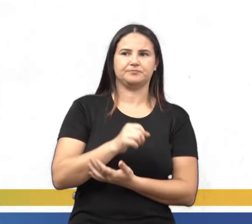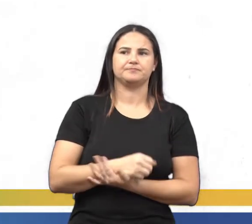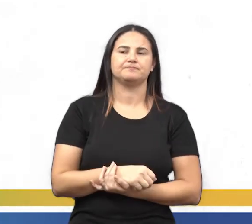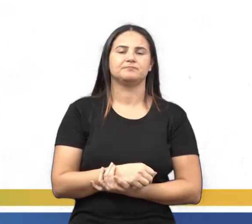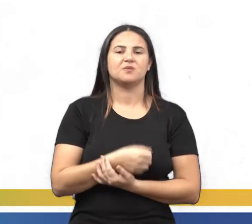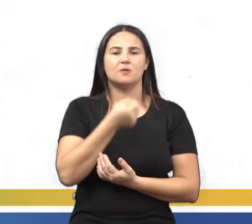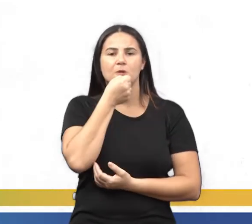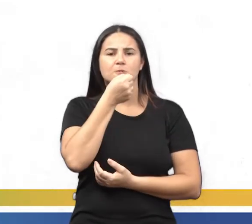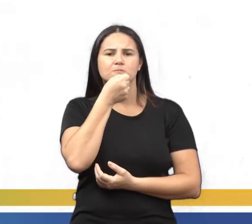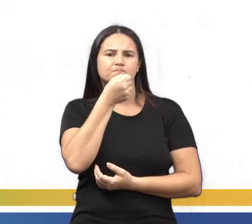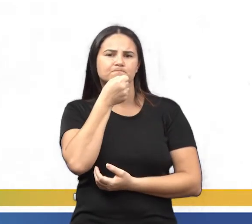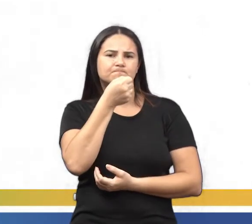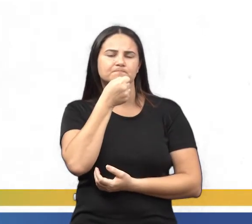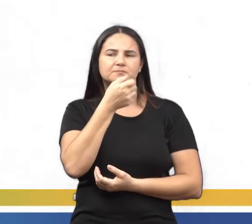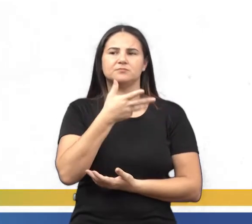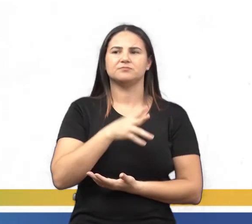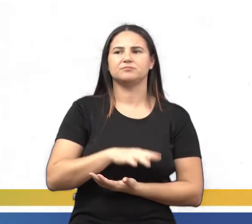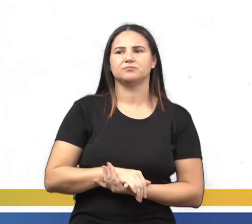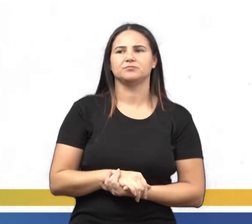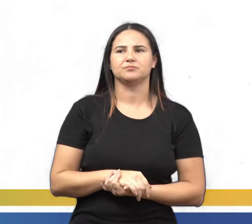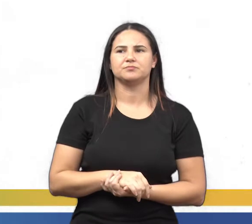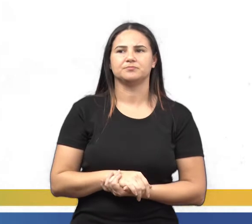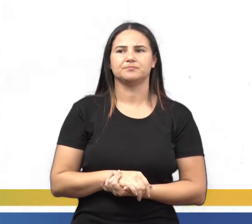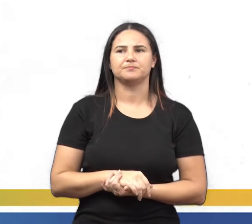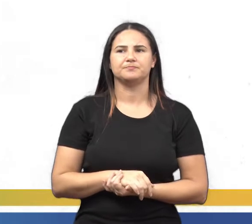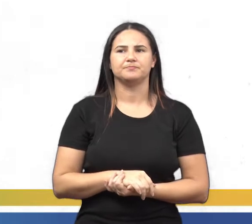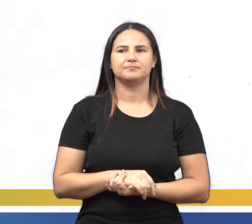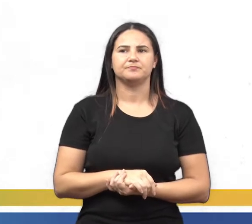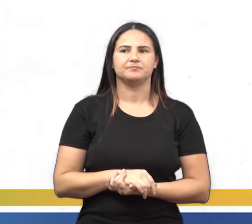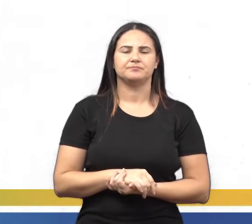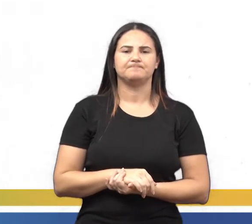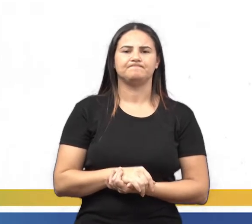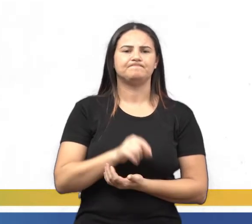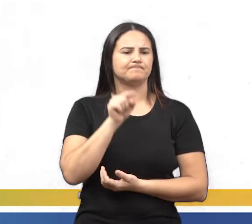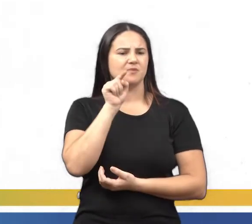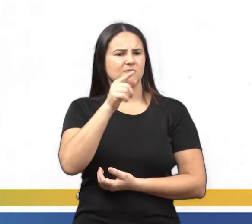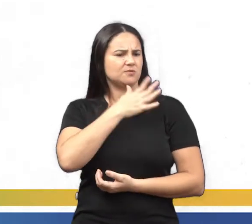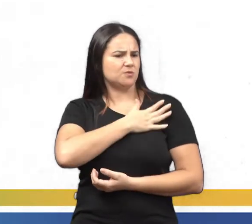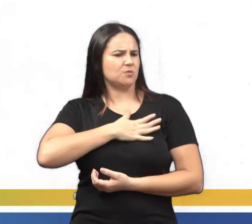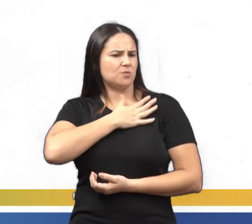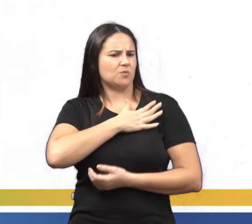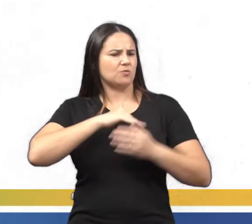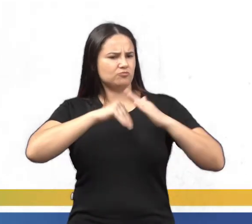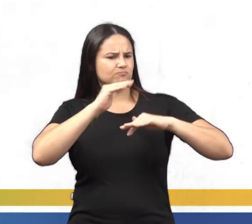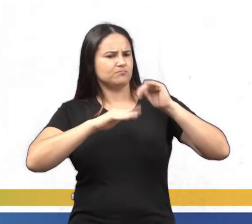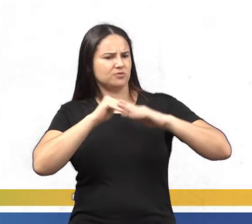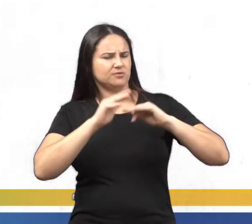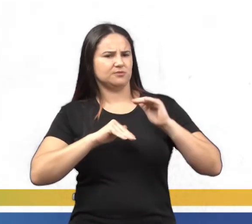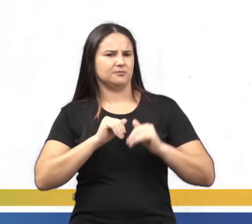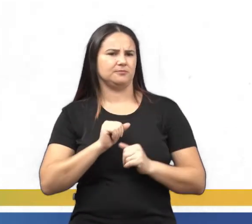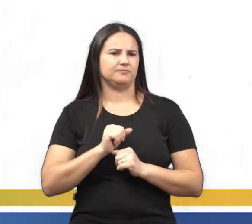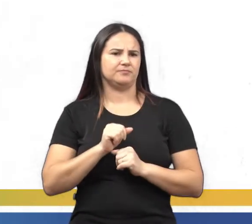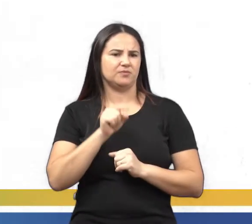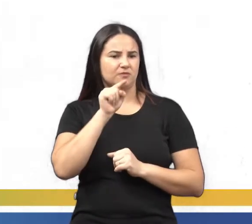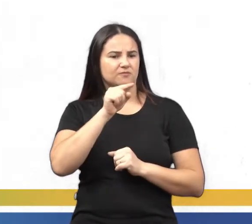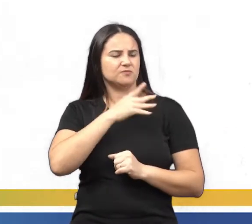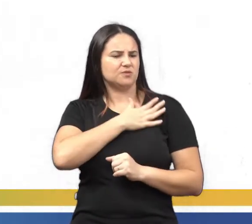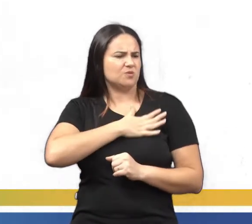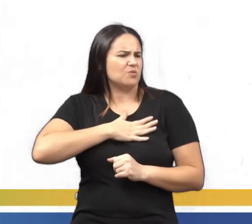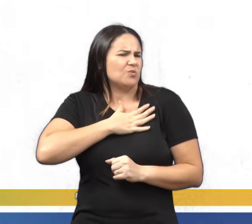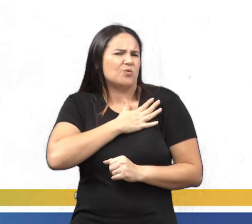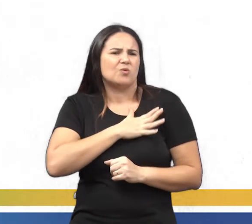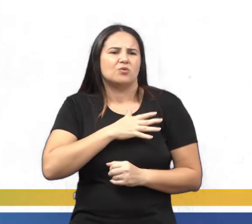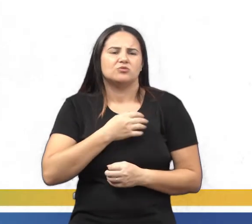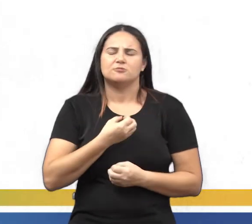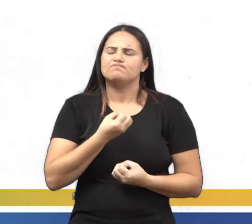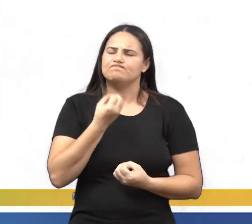Rafael Portugal. Acho que vocês conhecem ele, né? Vamos lá? Você gosta da sua profissão? Você se sente realizado com